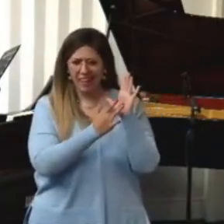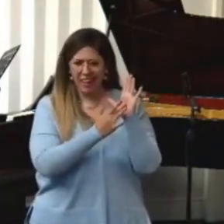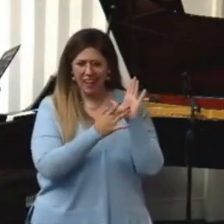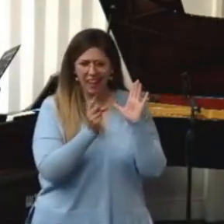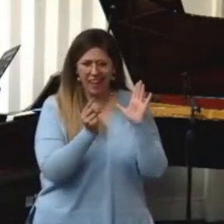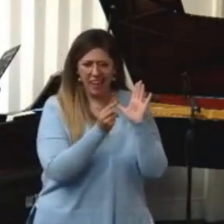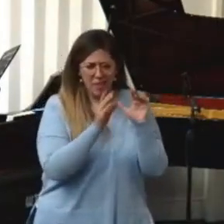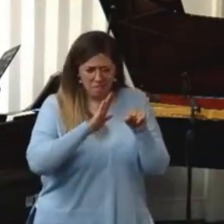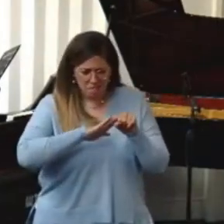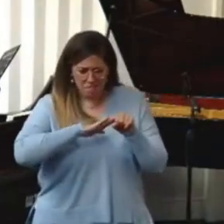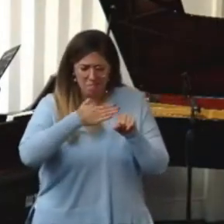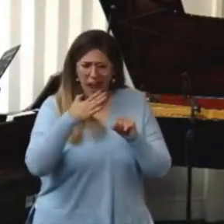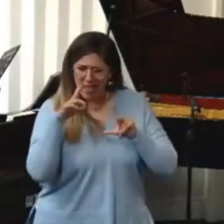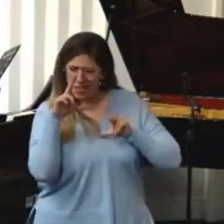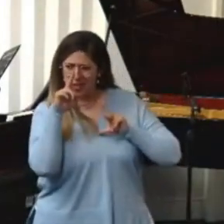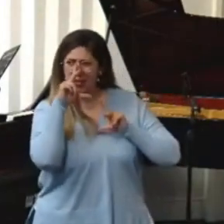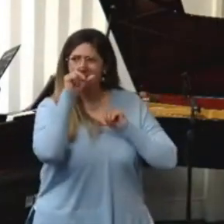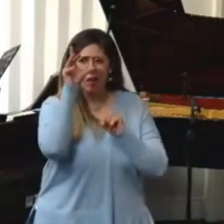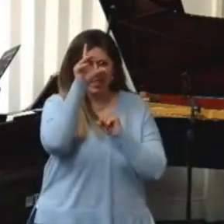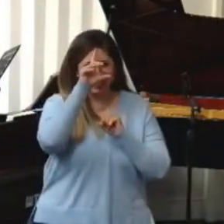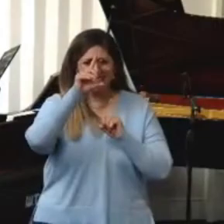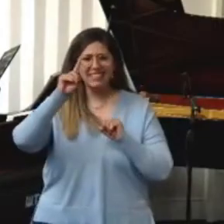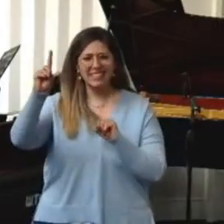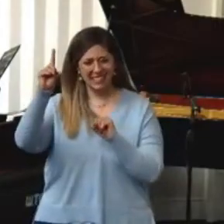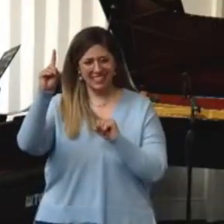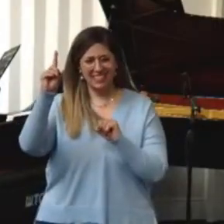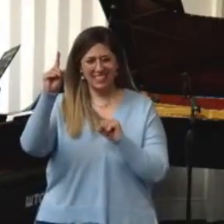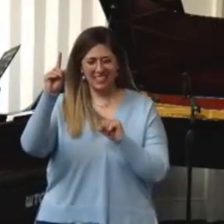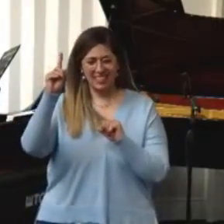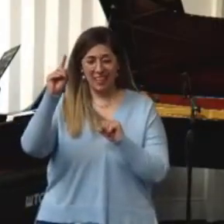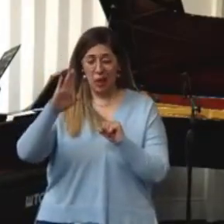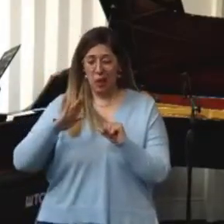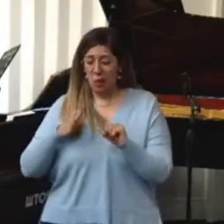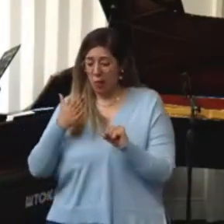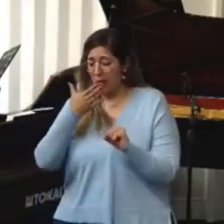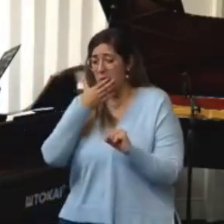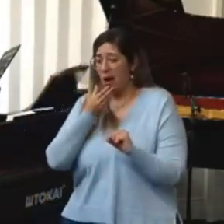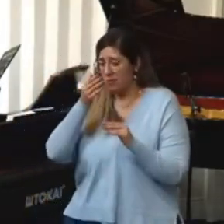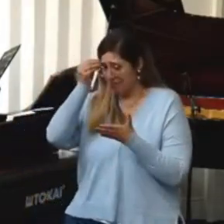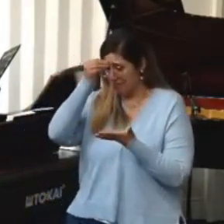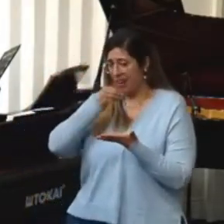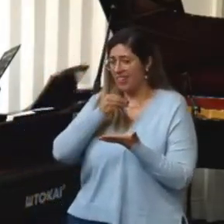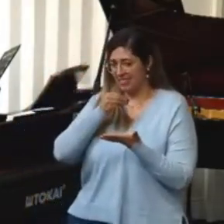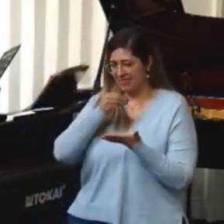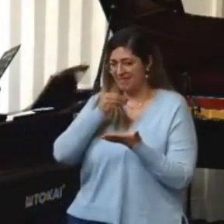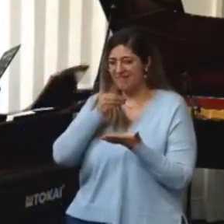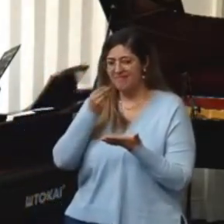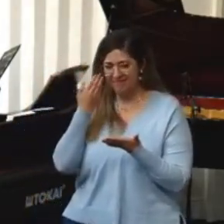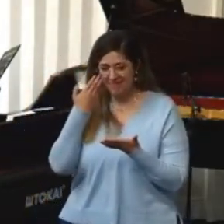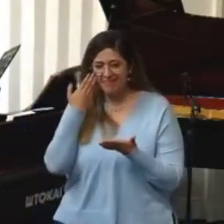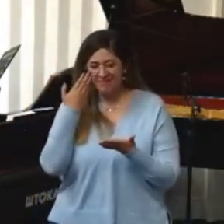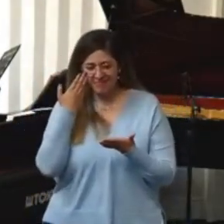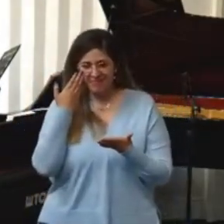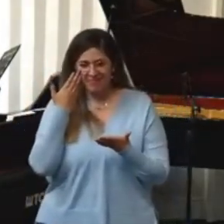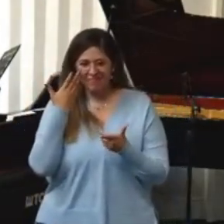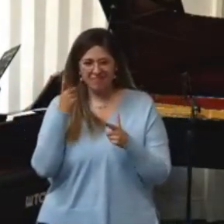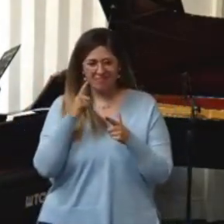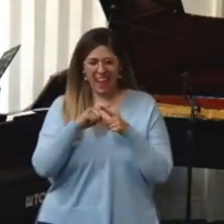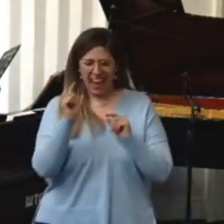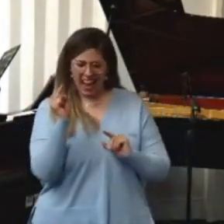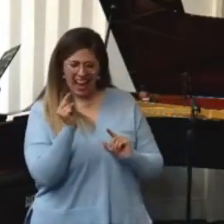ponto máximo da força divina em meio à fraqueza humana. Ei-lo,